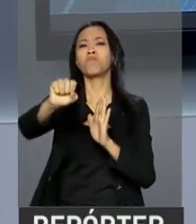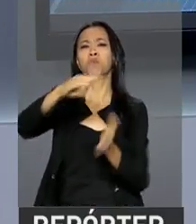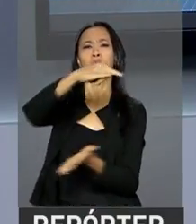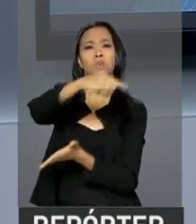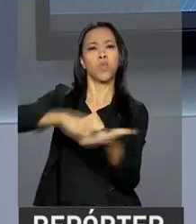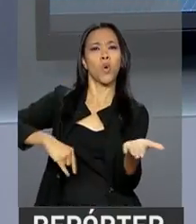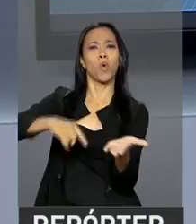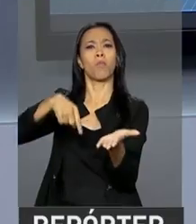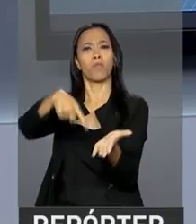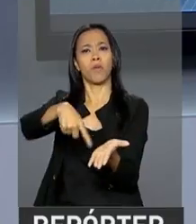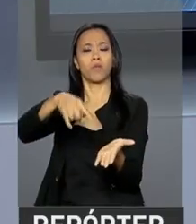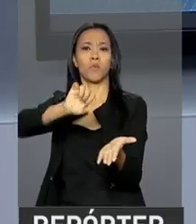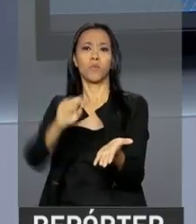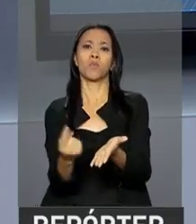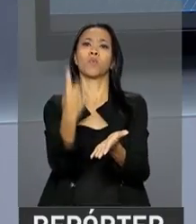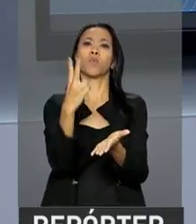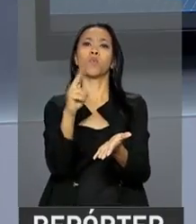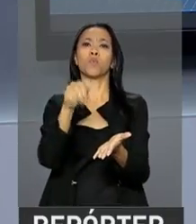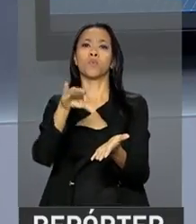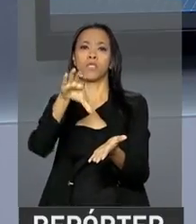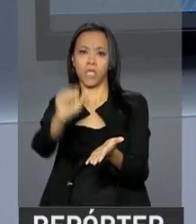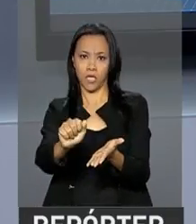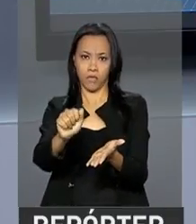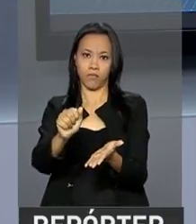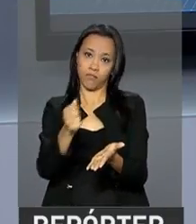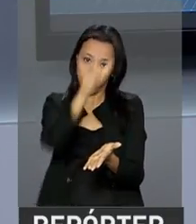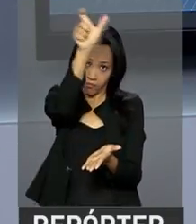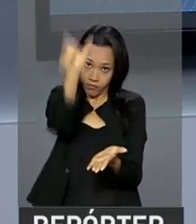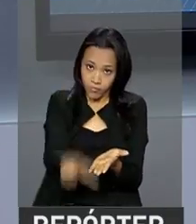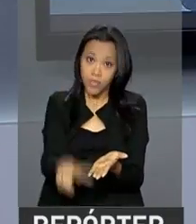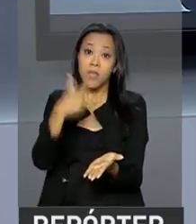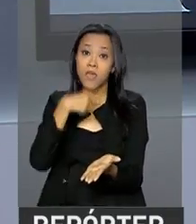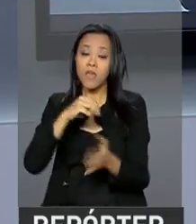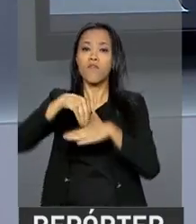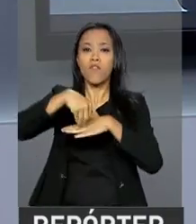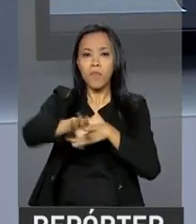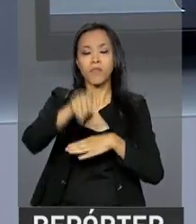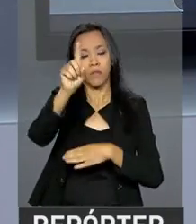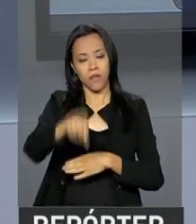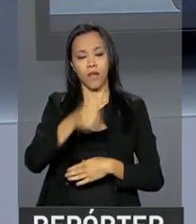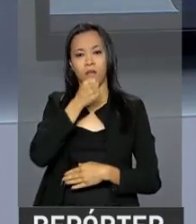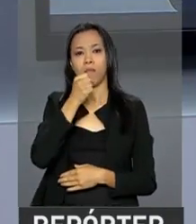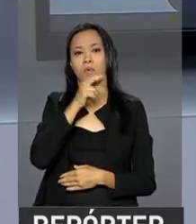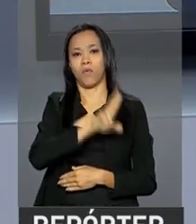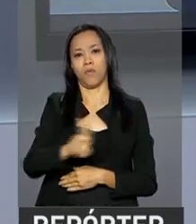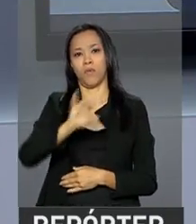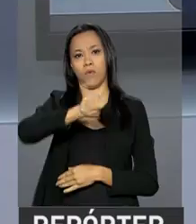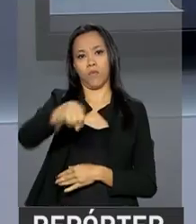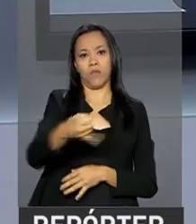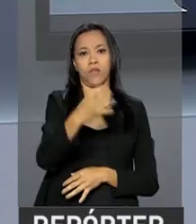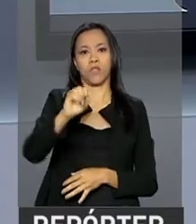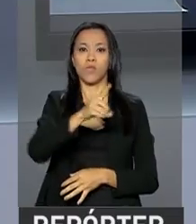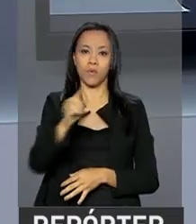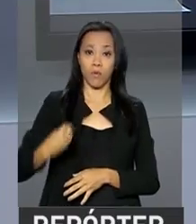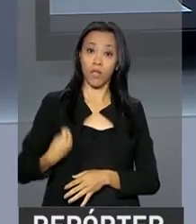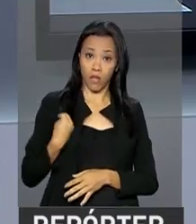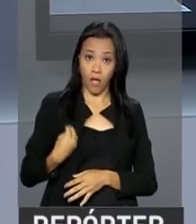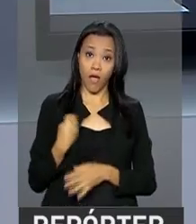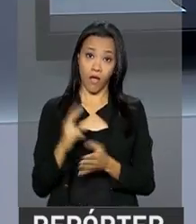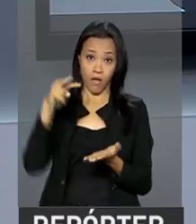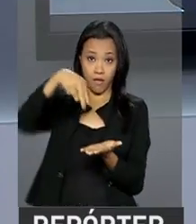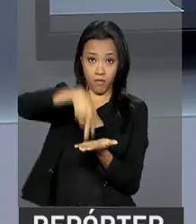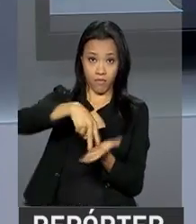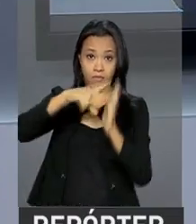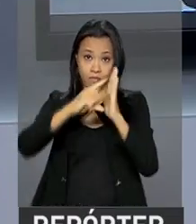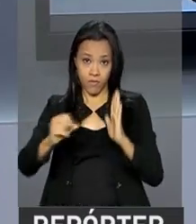identidade única do Cidadão Quem tem as informações ao vivo pra gente é João Pedro Neto que está ao vivo no Palácio do Planalto João um ótimo